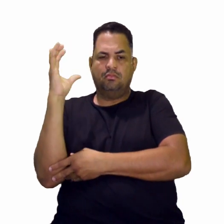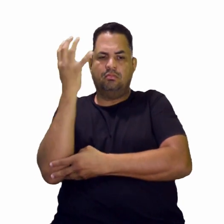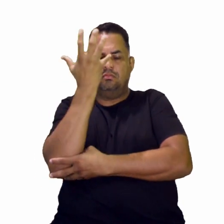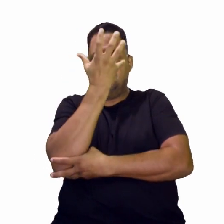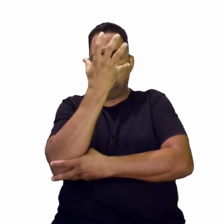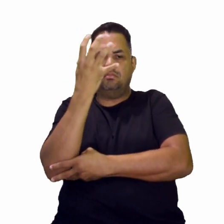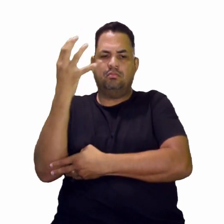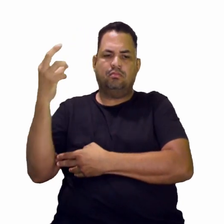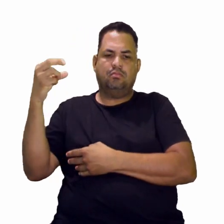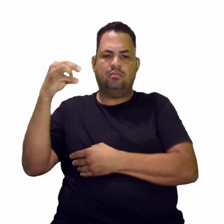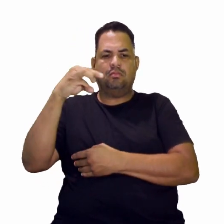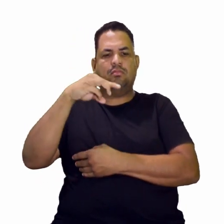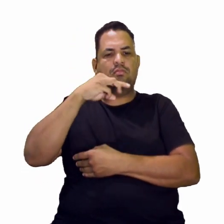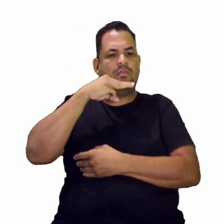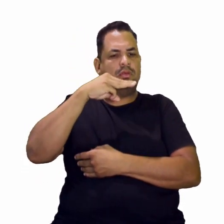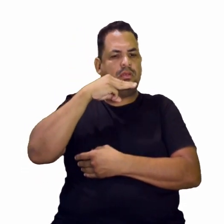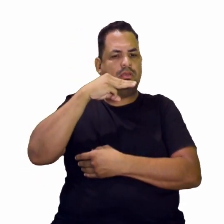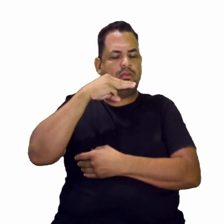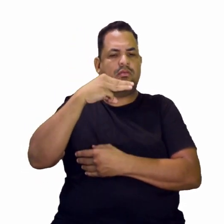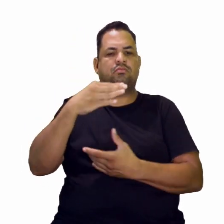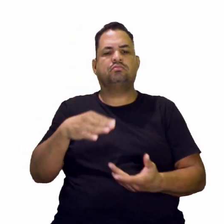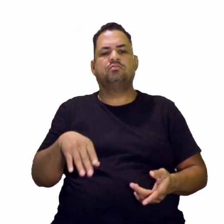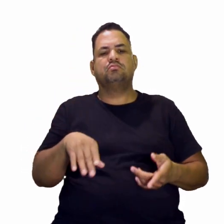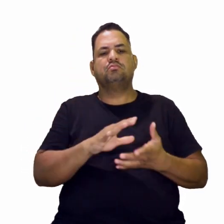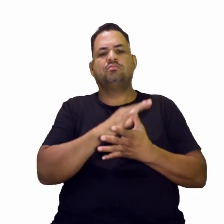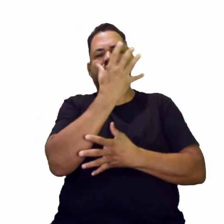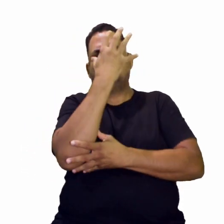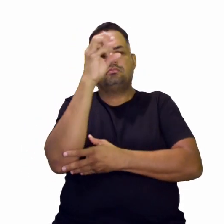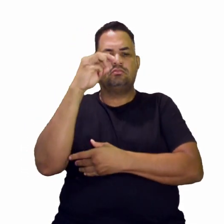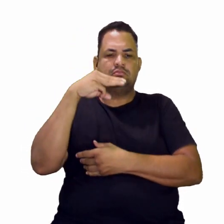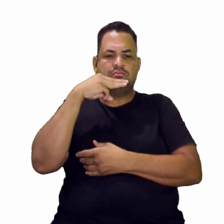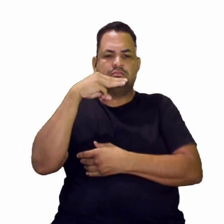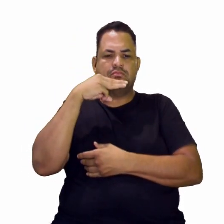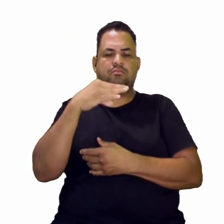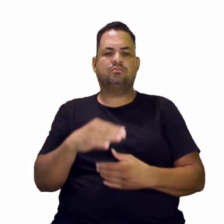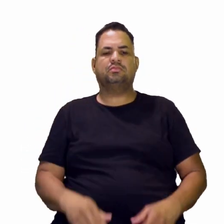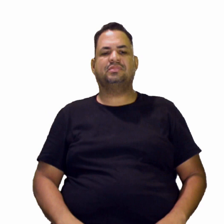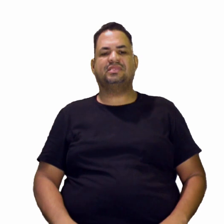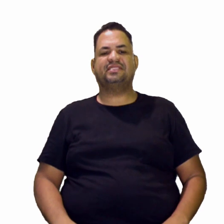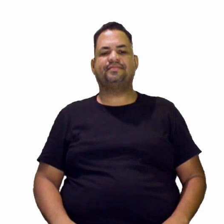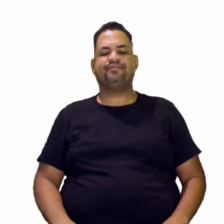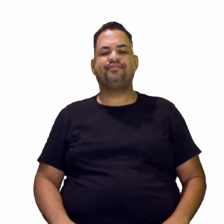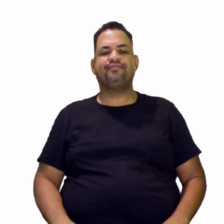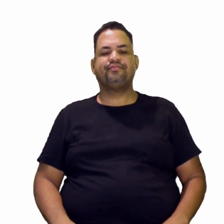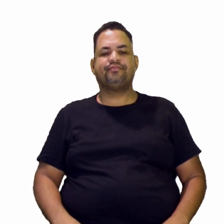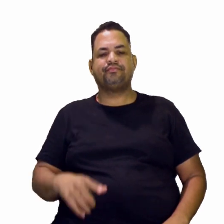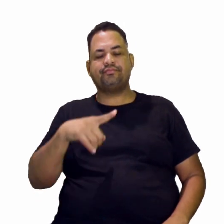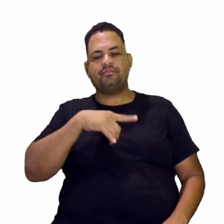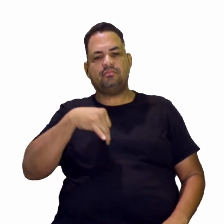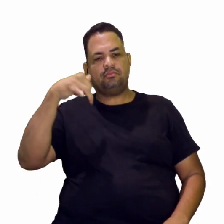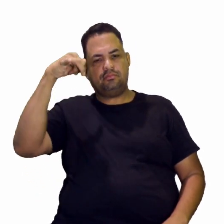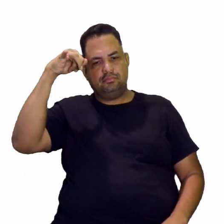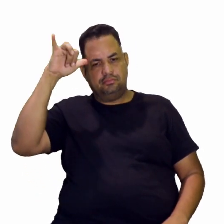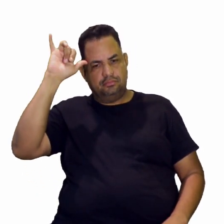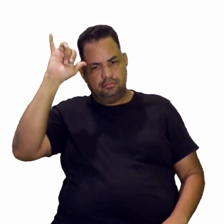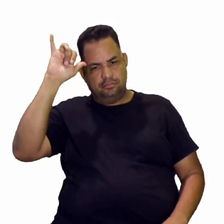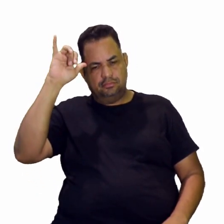temos espécies de mangueiras, né, de pé de manga, tá, de